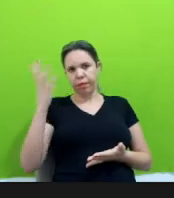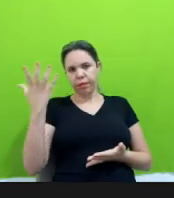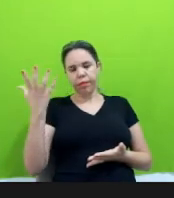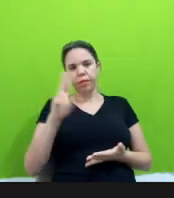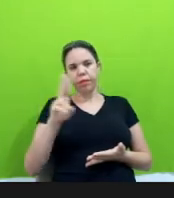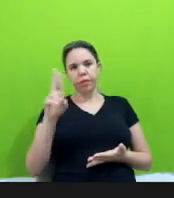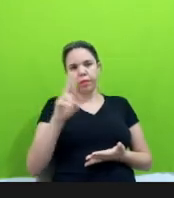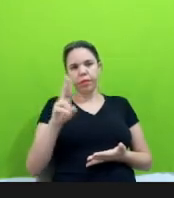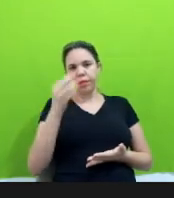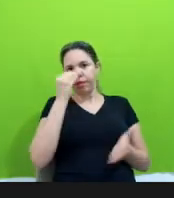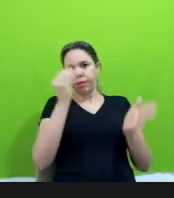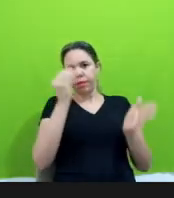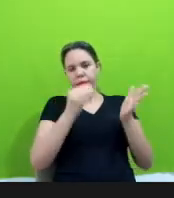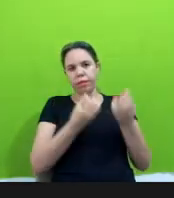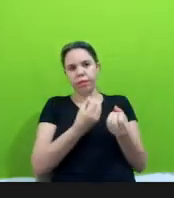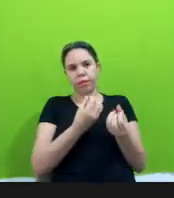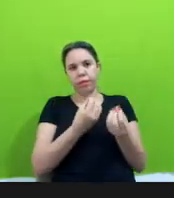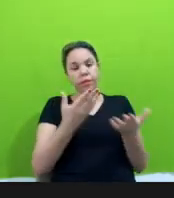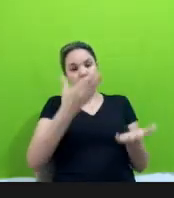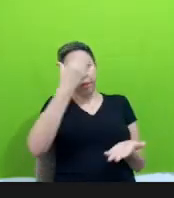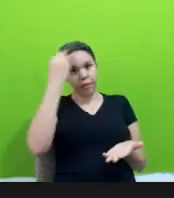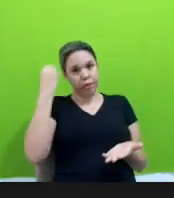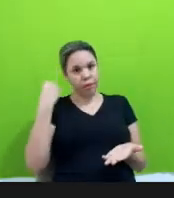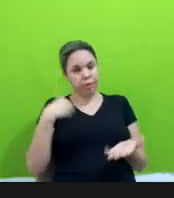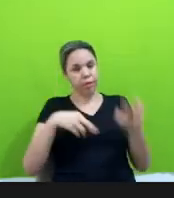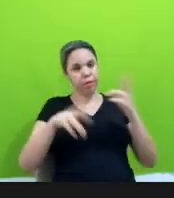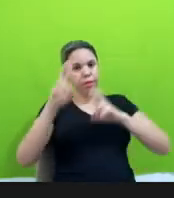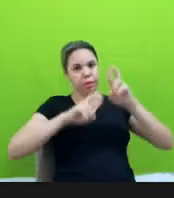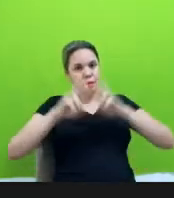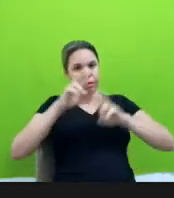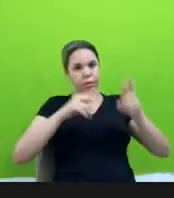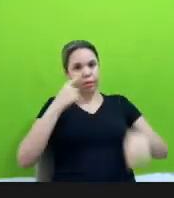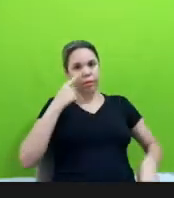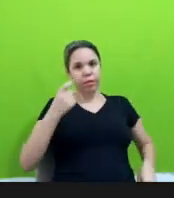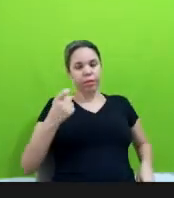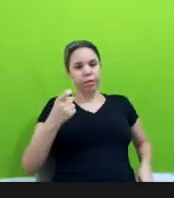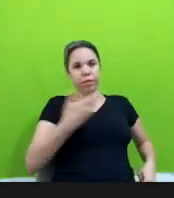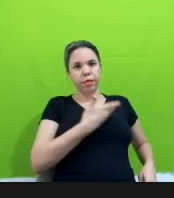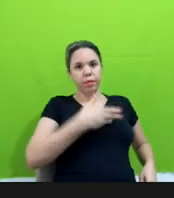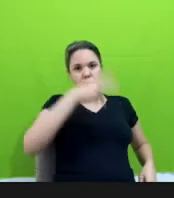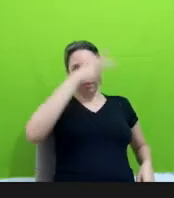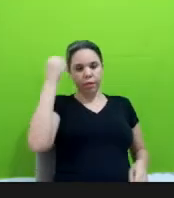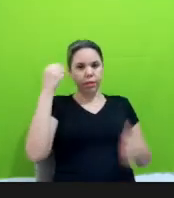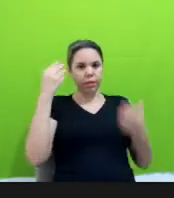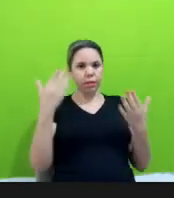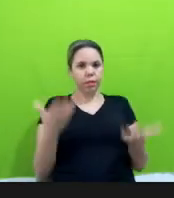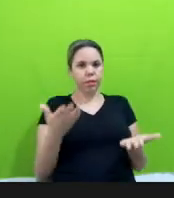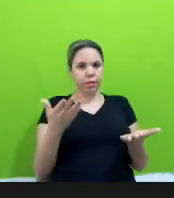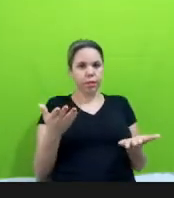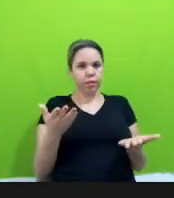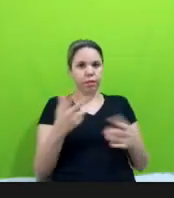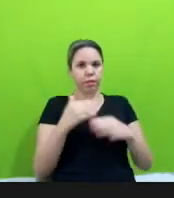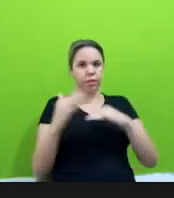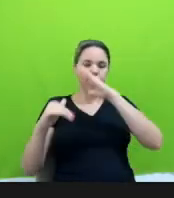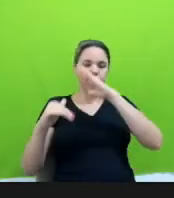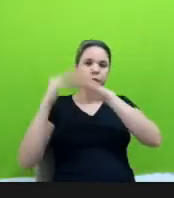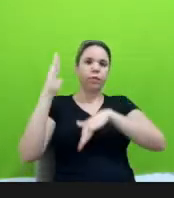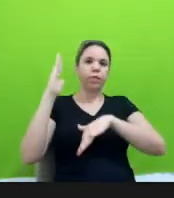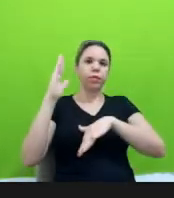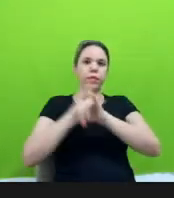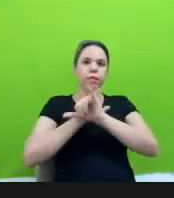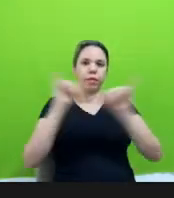para negar acesso, mas eles esqueceram de analisar o interesse público, né, superior, né, na